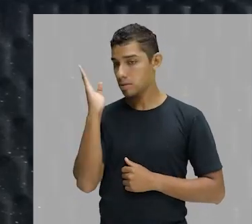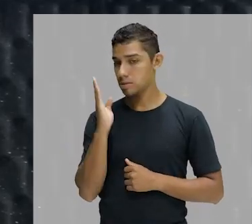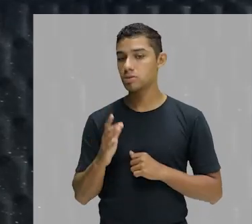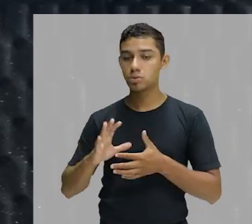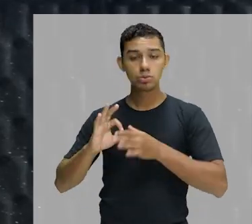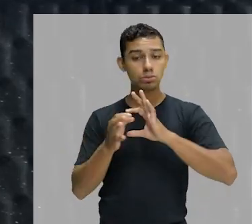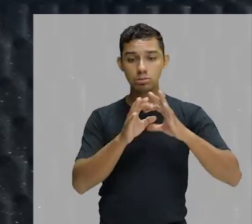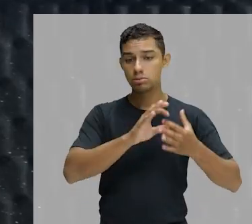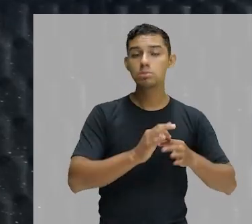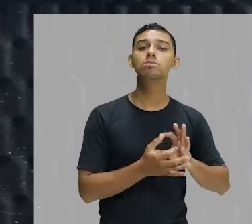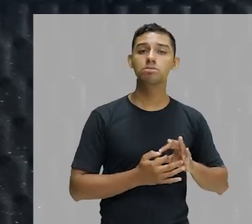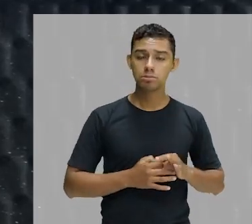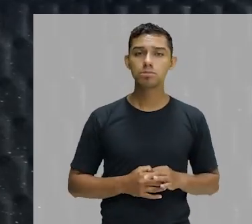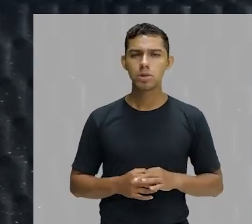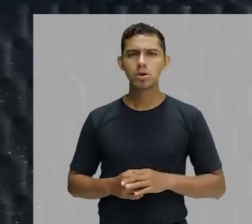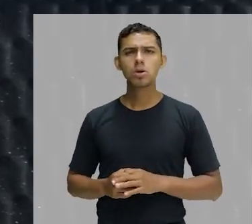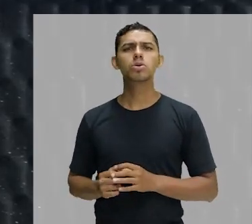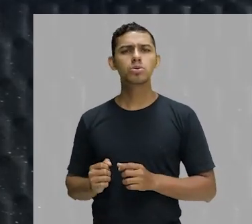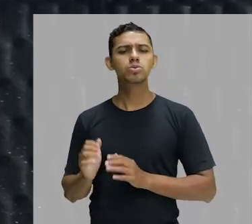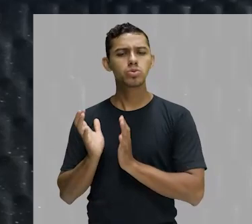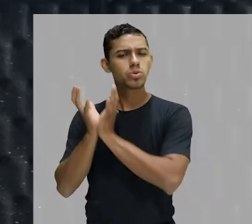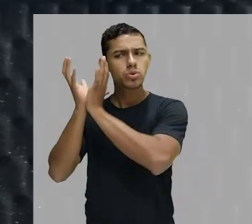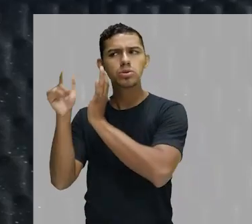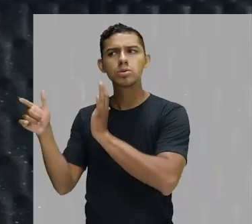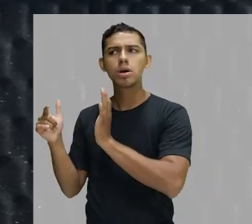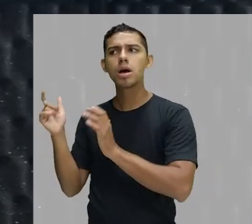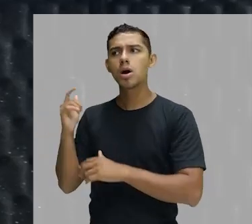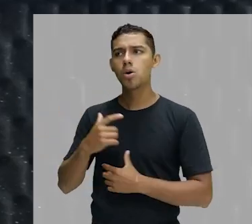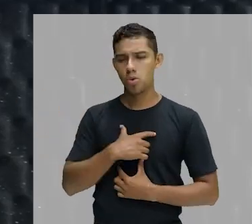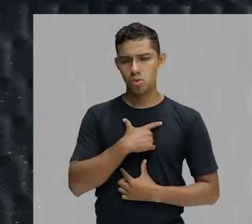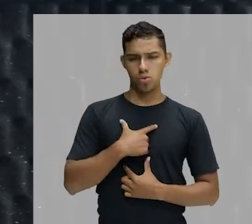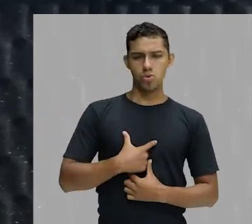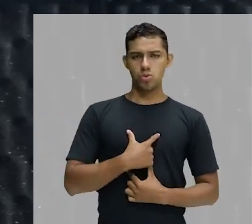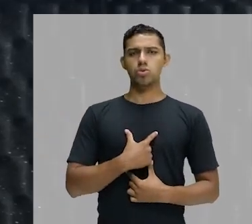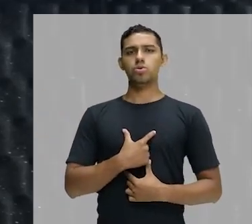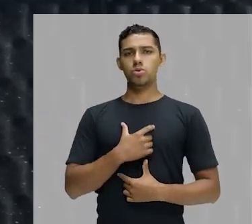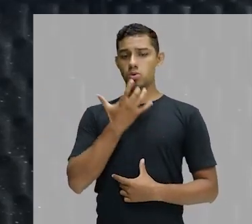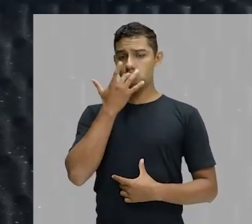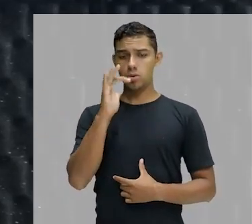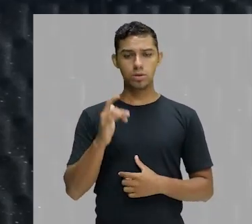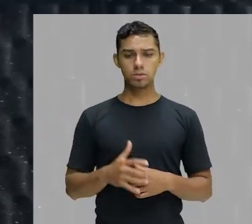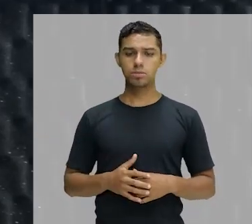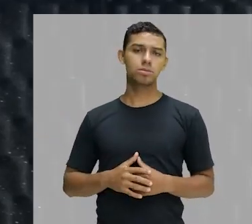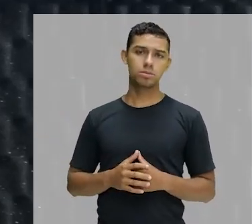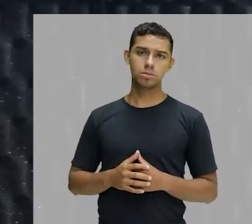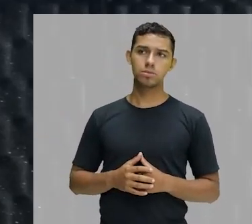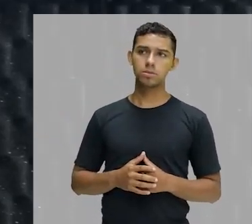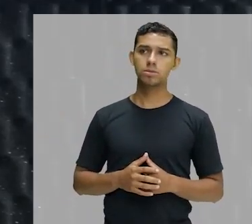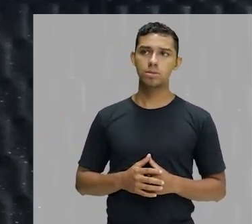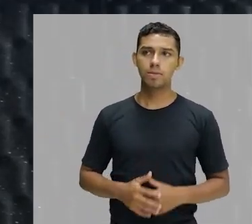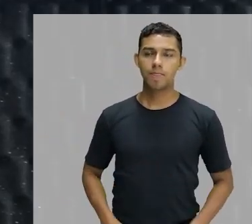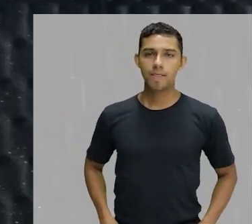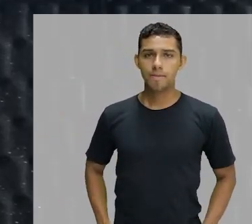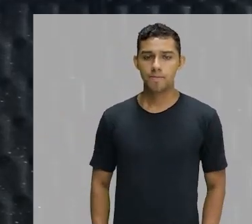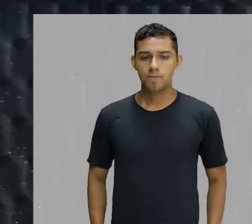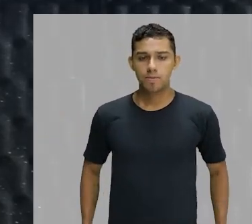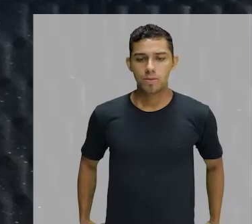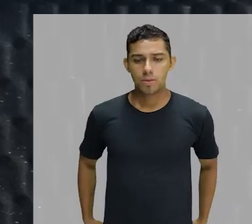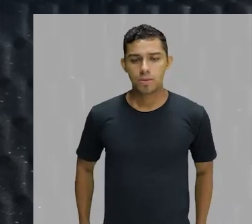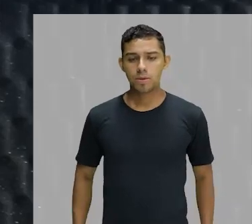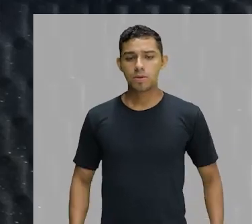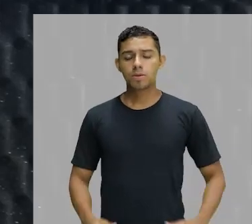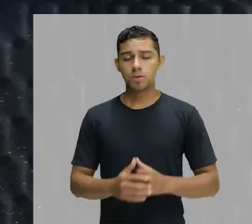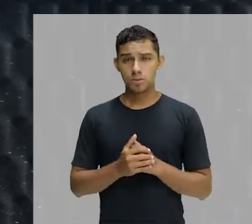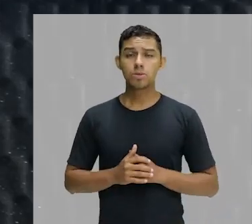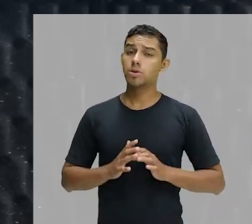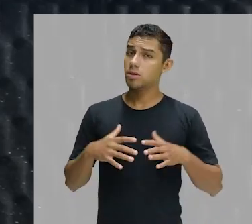olímpico. Mas eu torci também, queria que ela trouxesse o ouro. Não queria que quebrasse a perna, quebrasse alguma coisa, nada grave, mas queria que elas caíssem. Tá